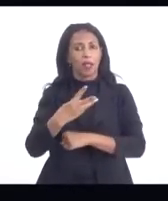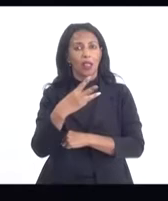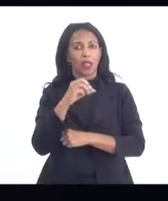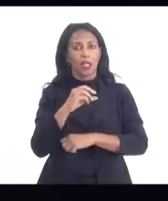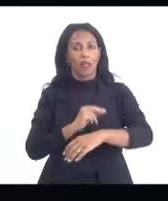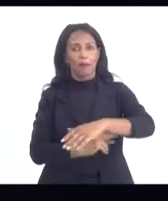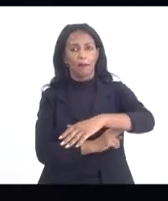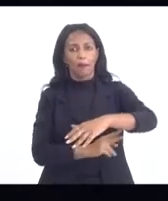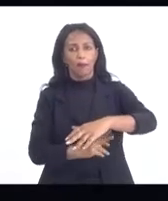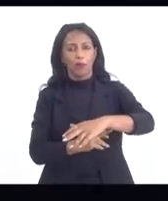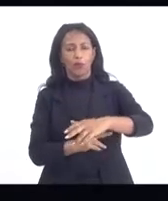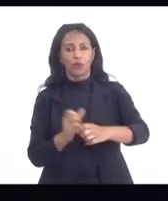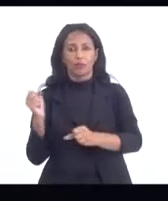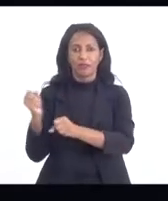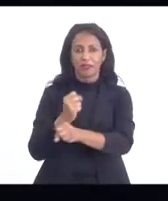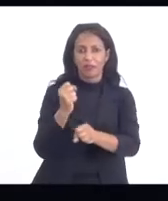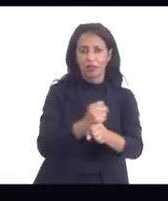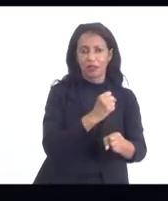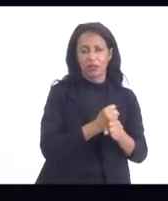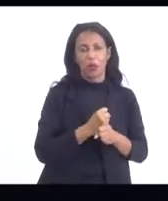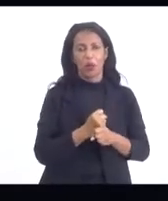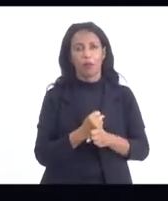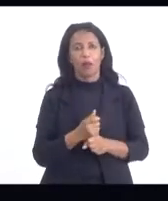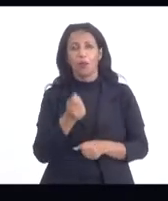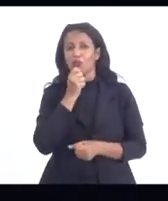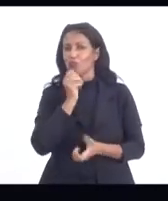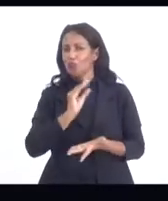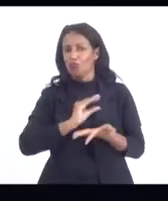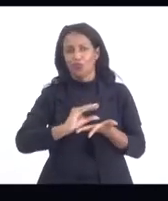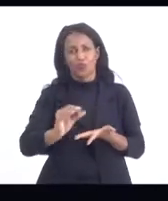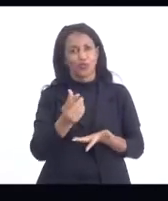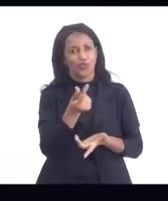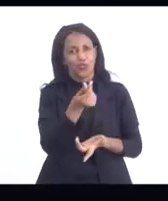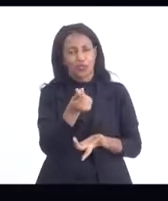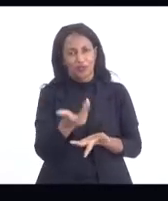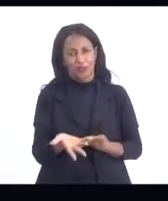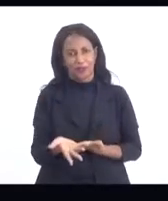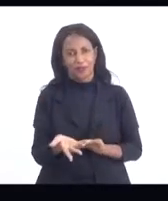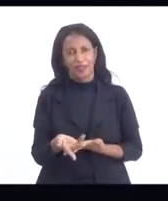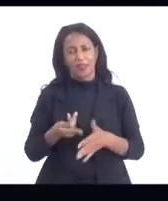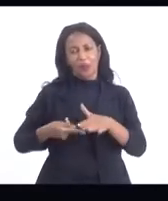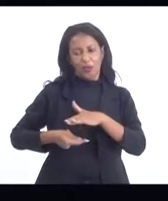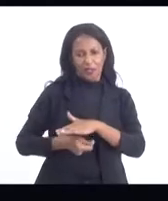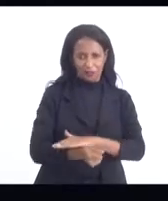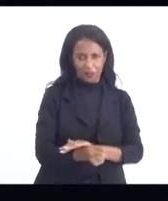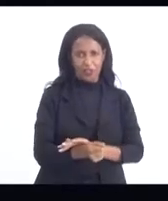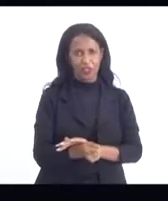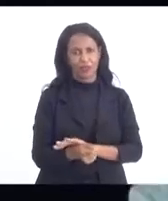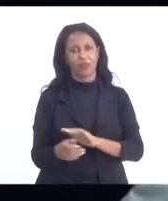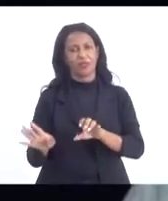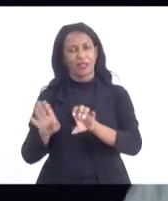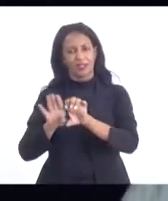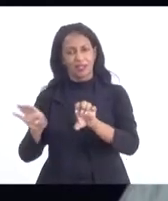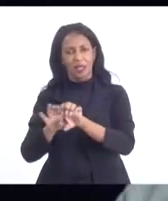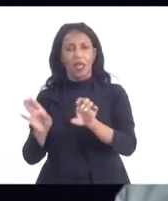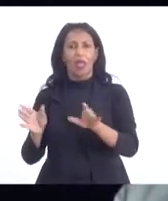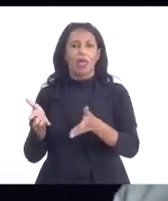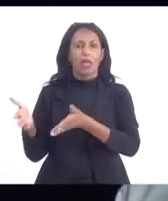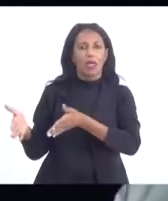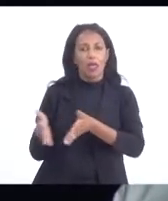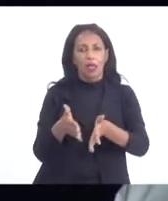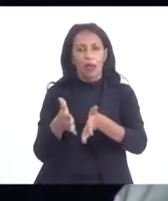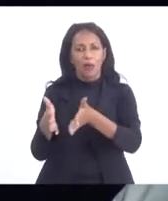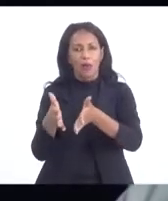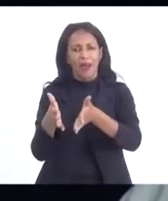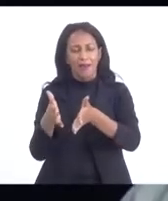pontes para fazer manutenção, quando também não se tem recurso. Então, acho que investir na infraestrutura é o caminho, é a